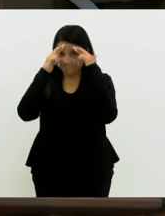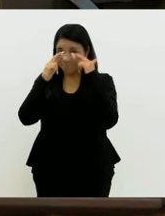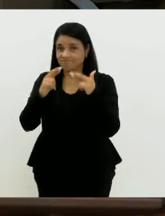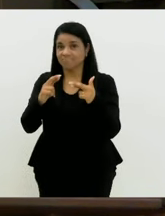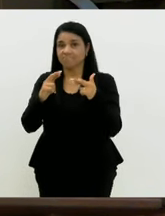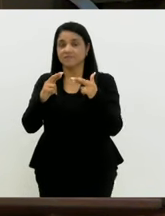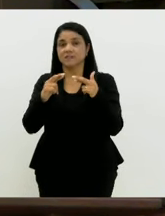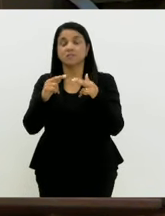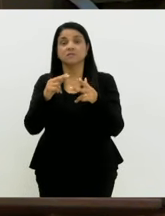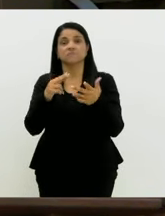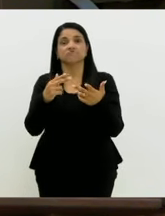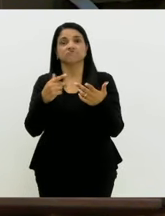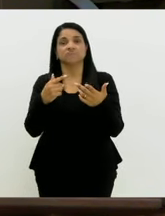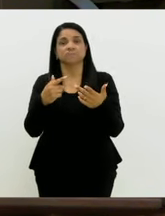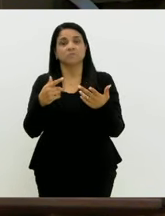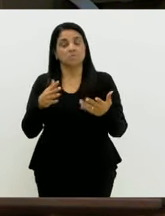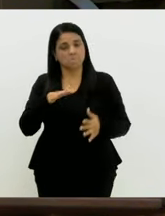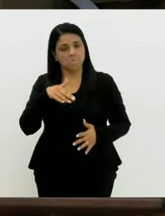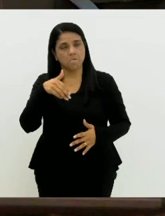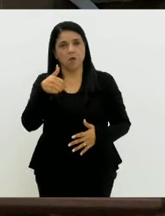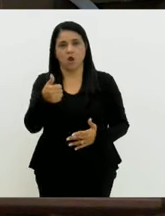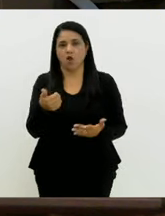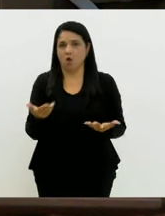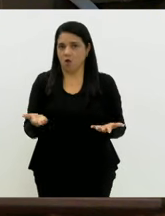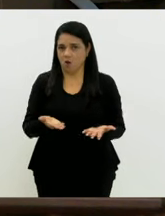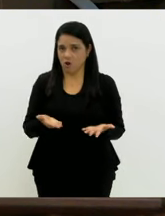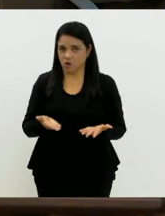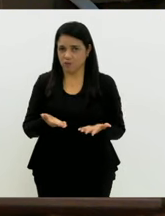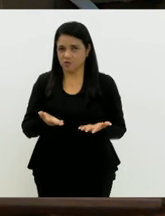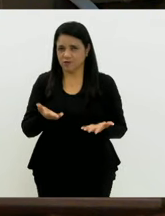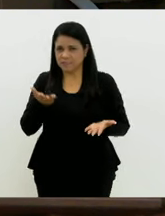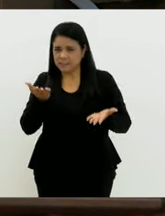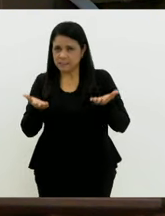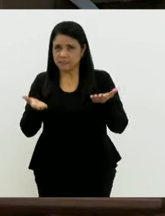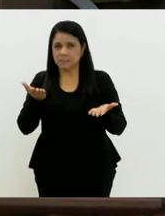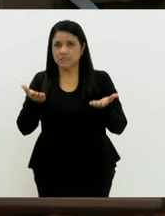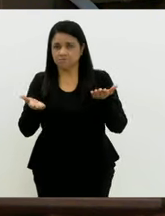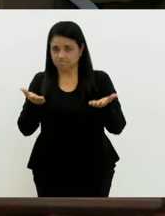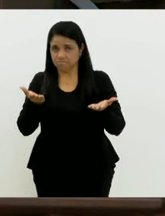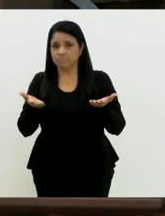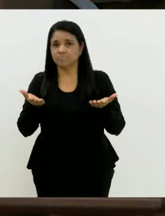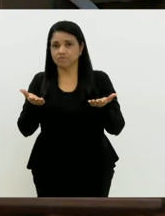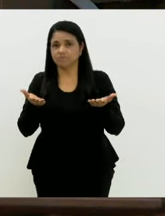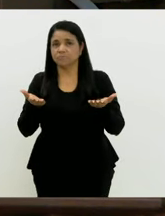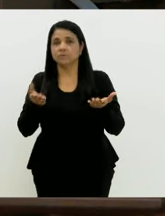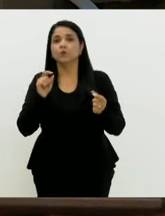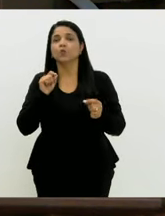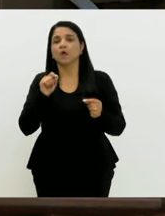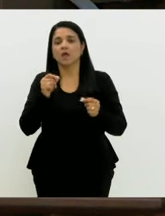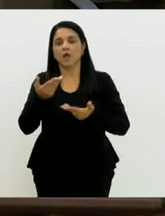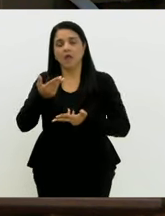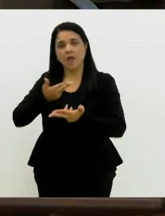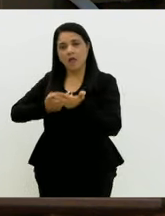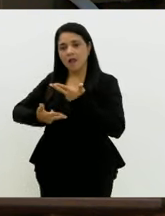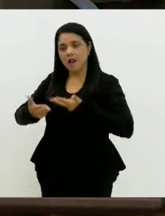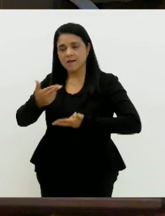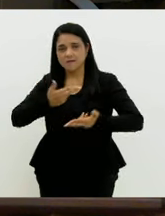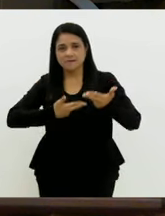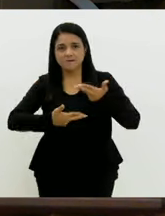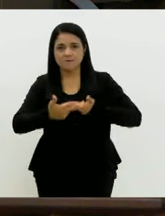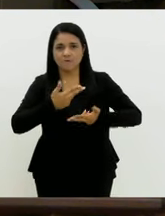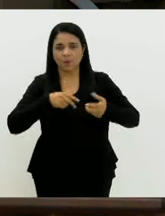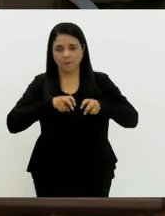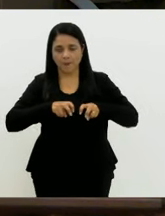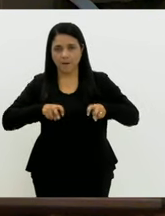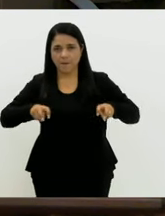Rio de Janeiro muito melhor, que se equilibrou, acima de tudo, em função dessa relação que compõe essa mesa aqui hoje.